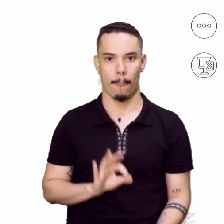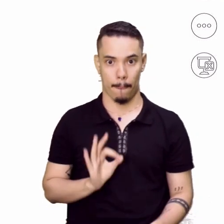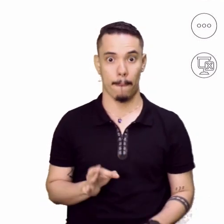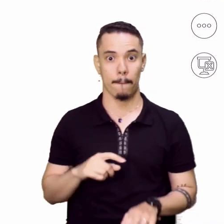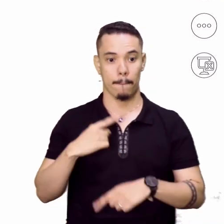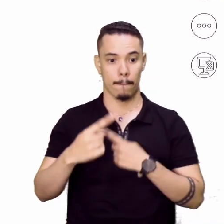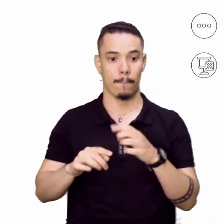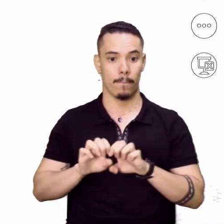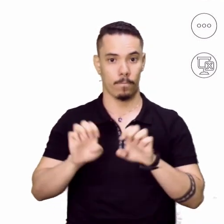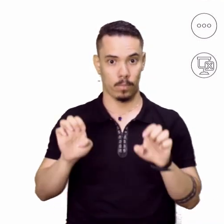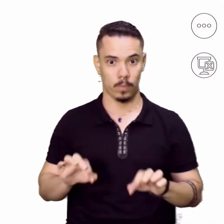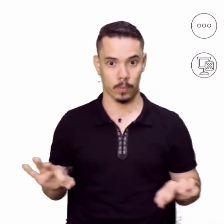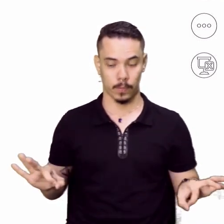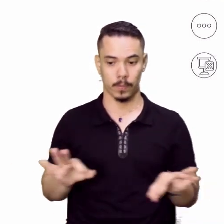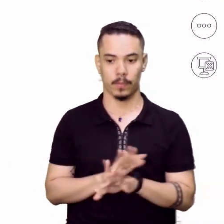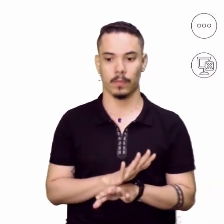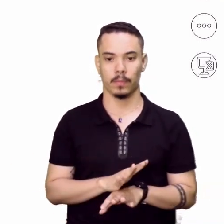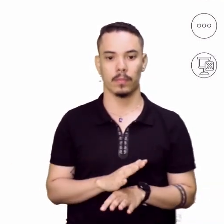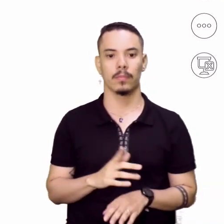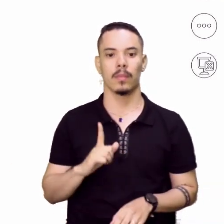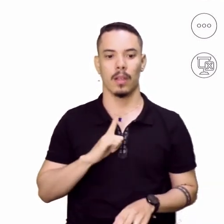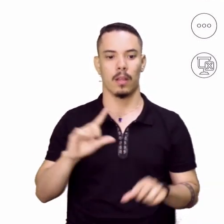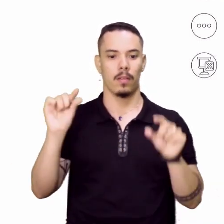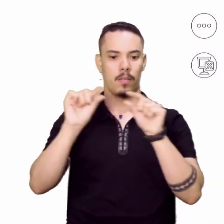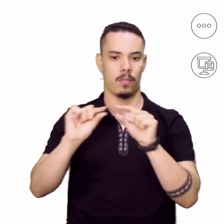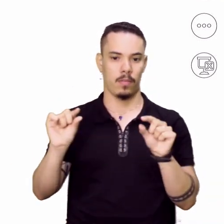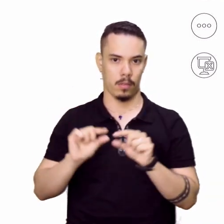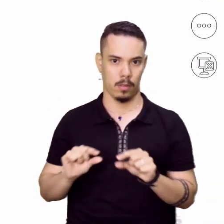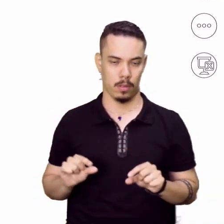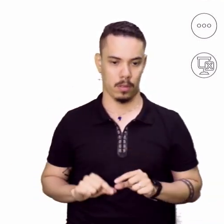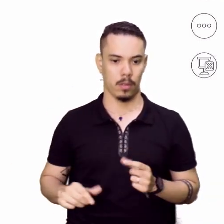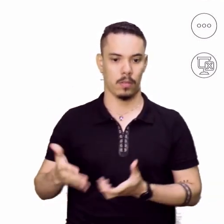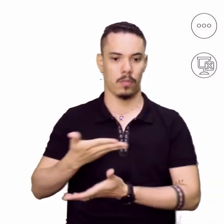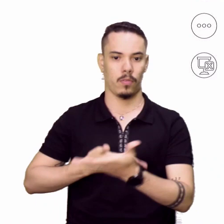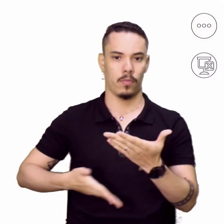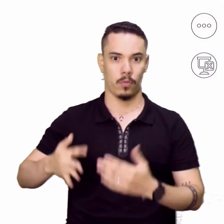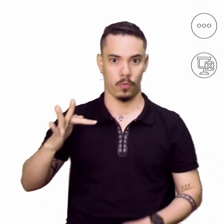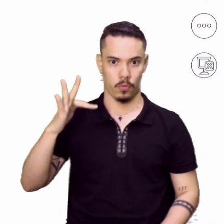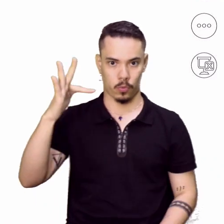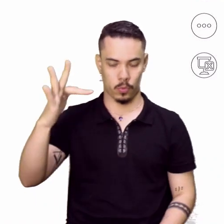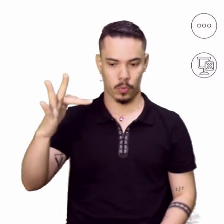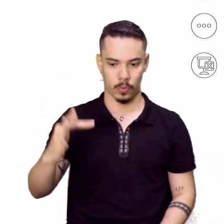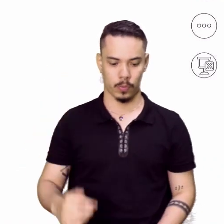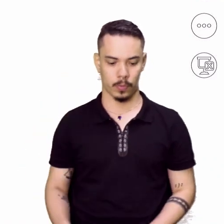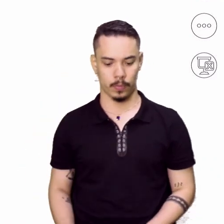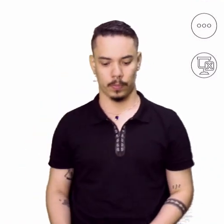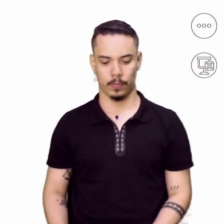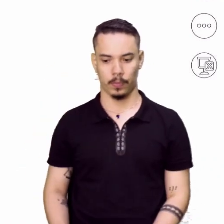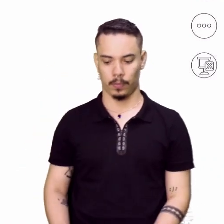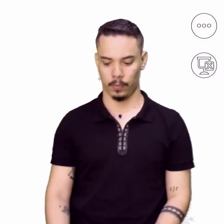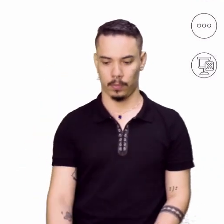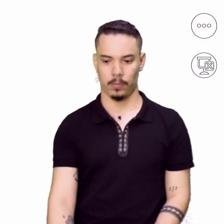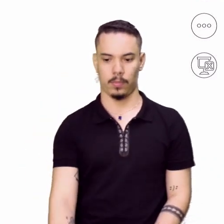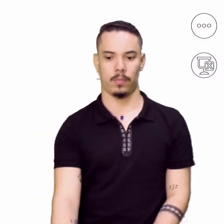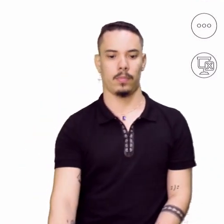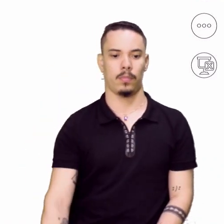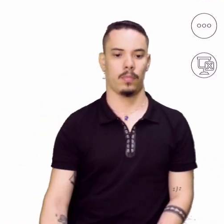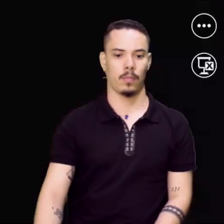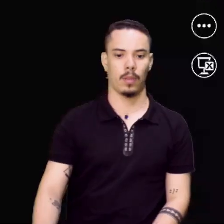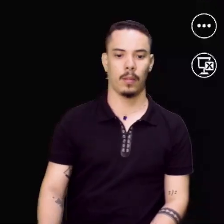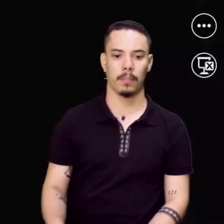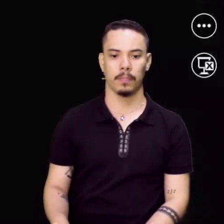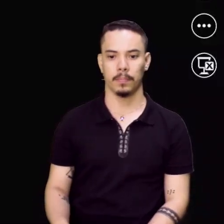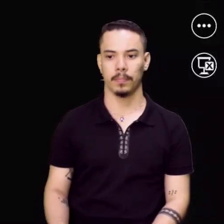uma estrutura com eu vamos ver várias frases agora envolvendo esse futuro então começamos aí com uma